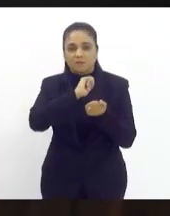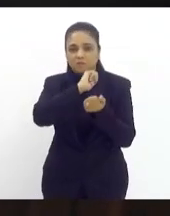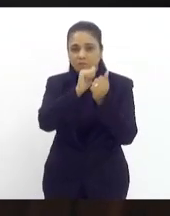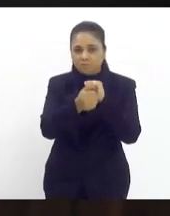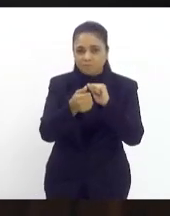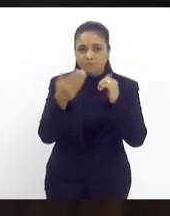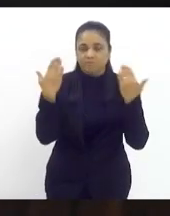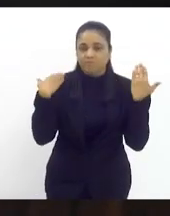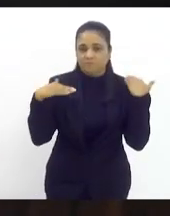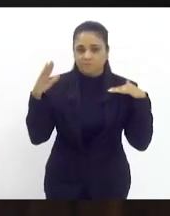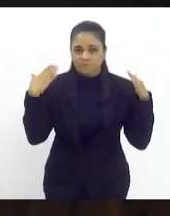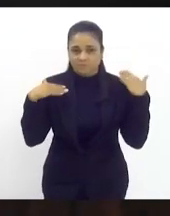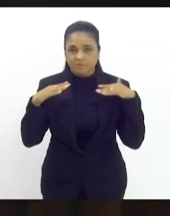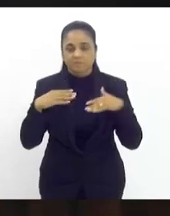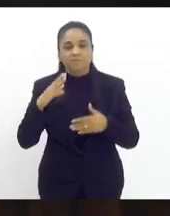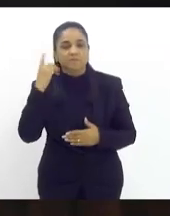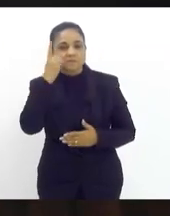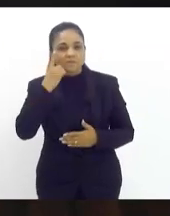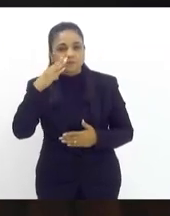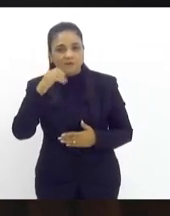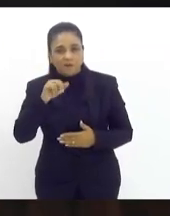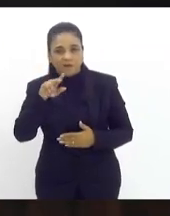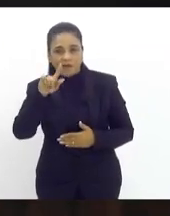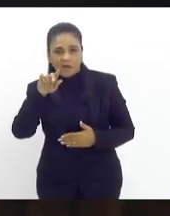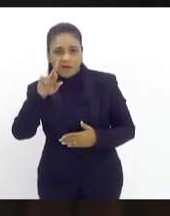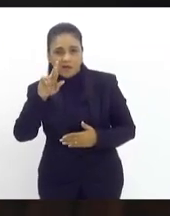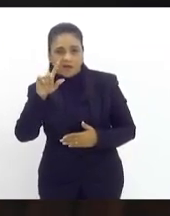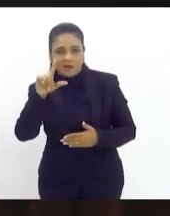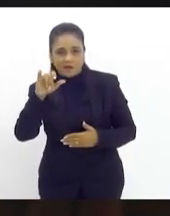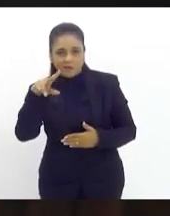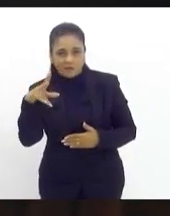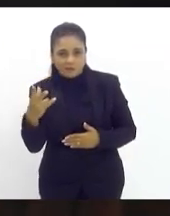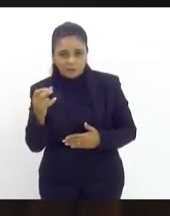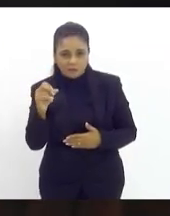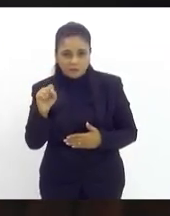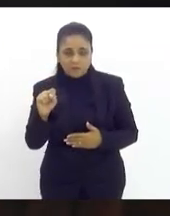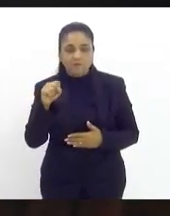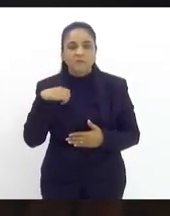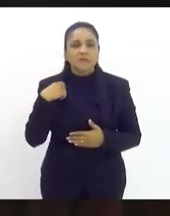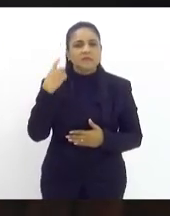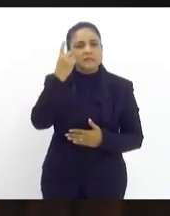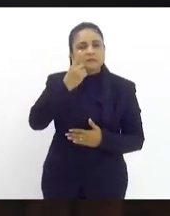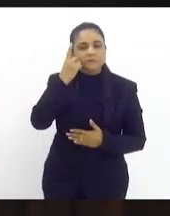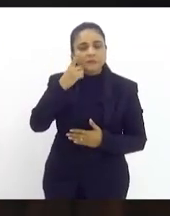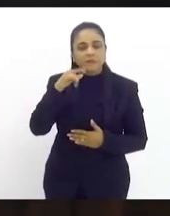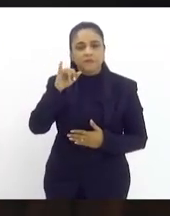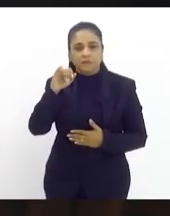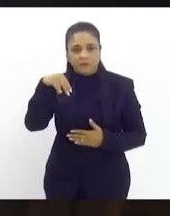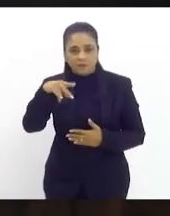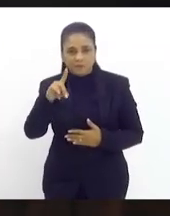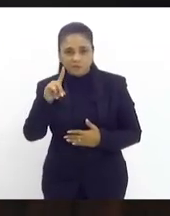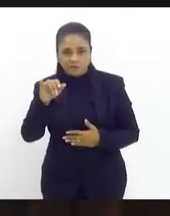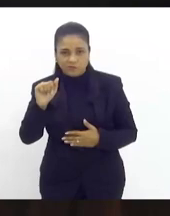BNH deputada vice-presidente da comissão minha amiga indiarmelão